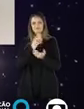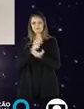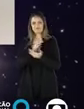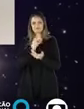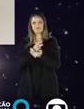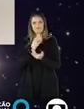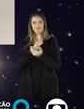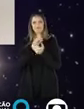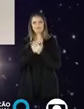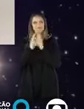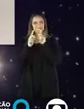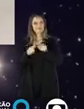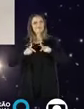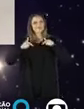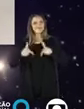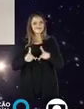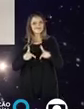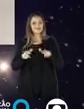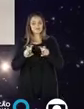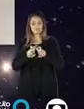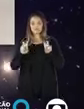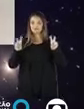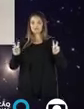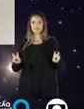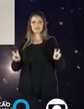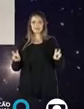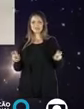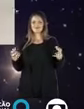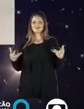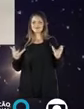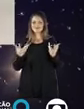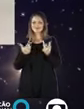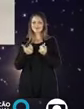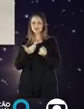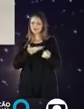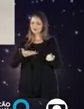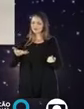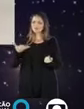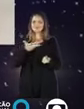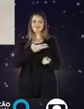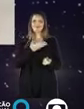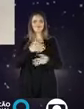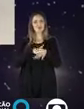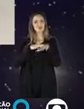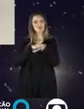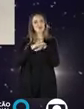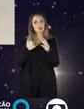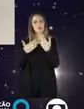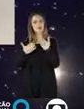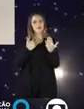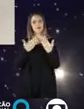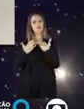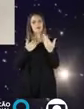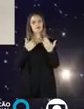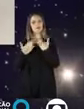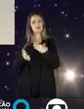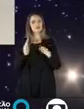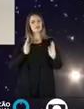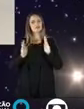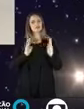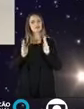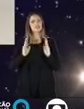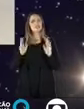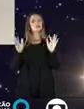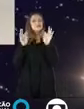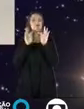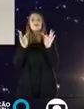incrível. Essa possibilidade de fazer uma mesa tão rica como essa, né? Uma sala incrível. Da gente, nesse momento, né, fico